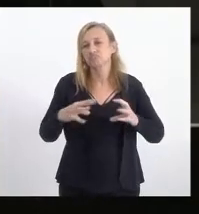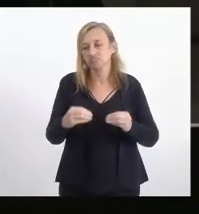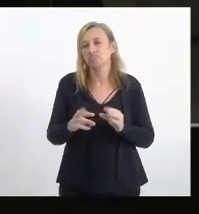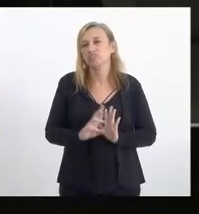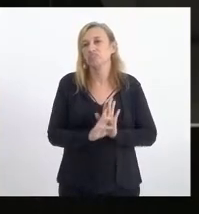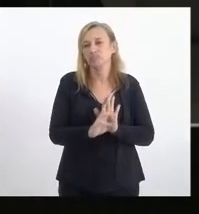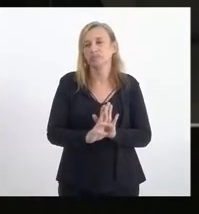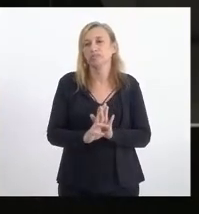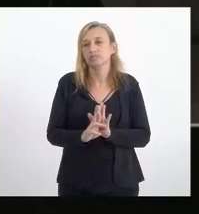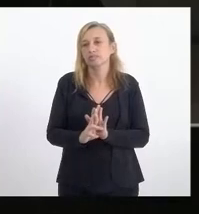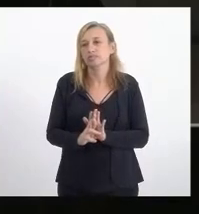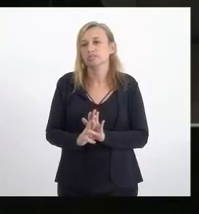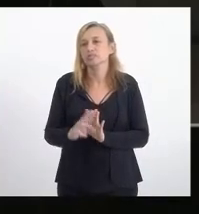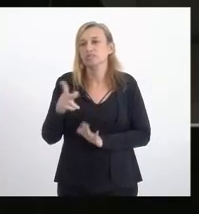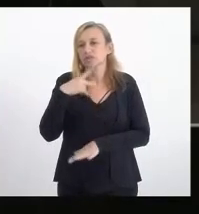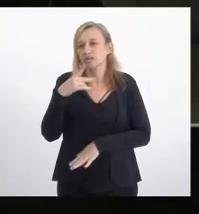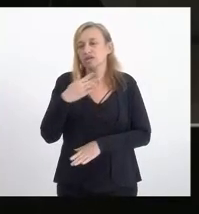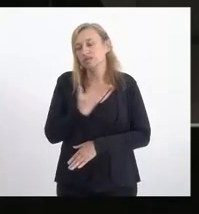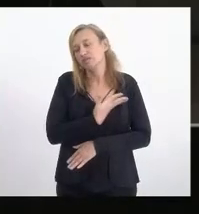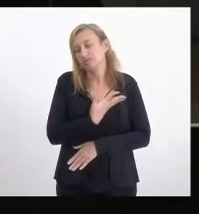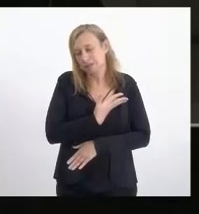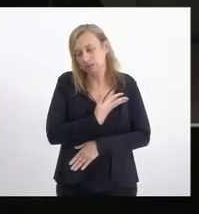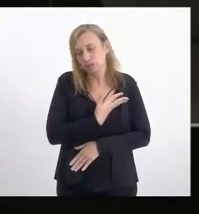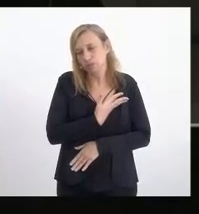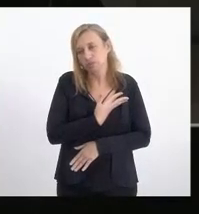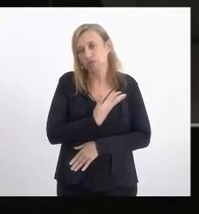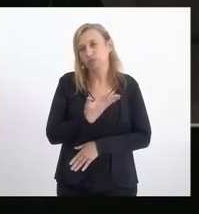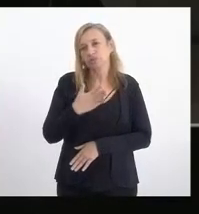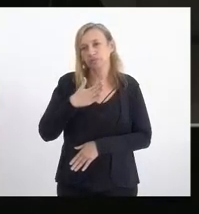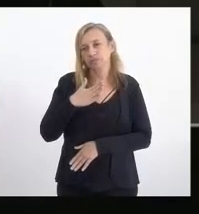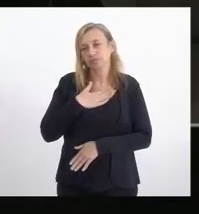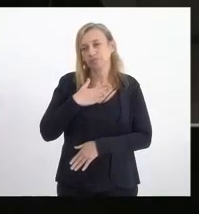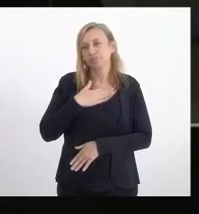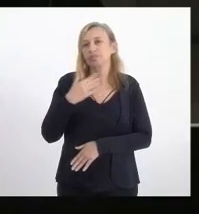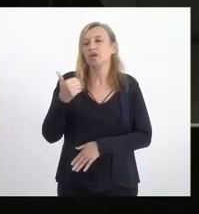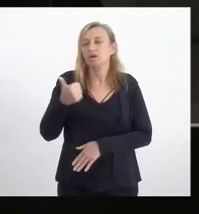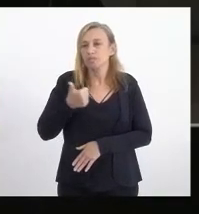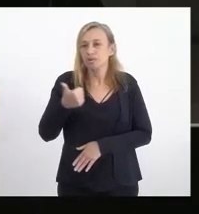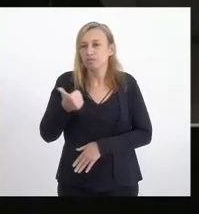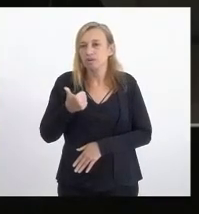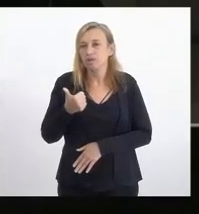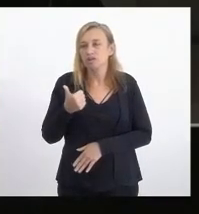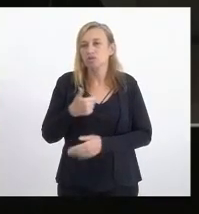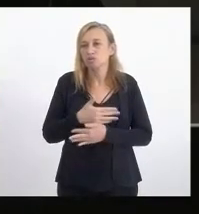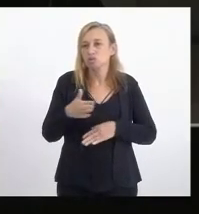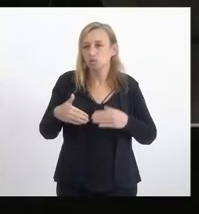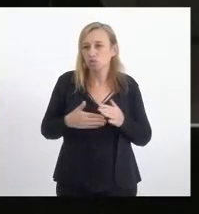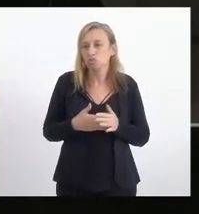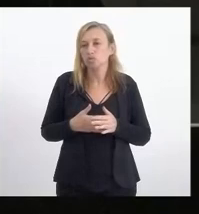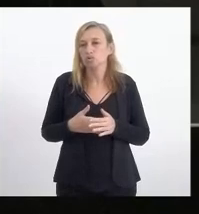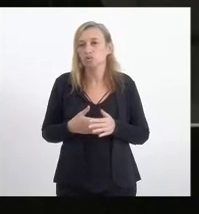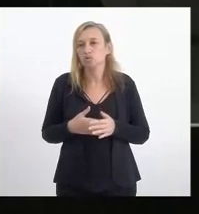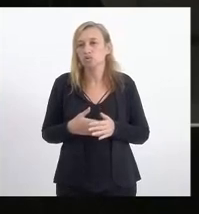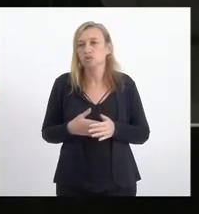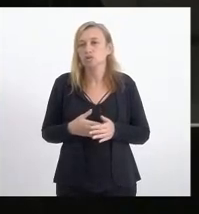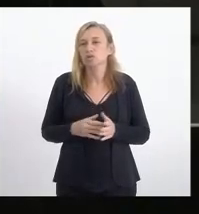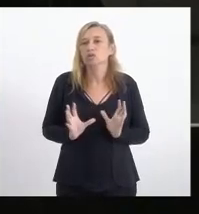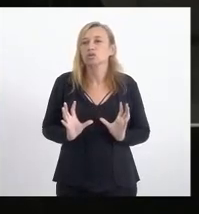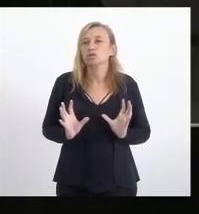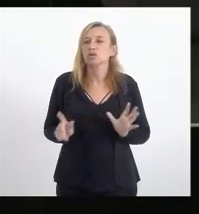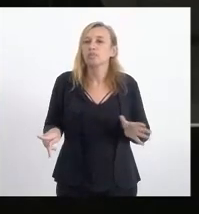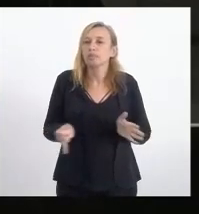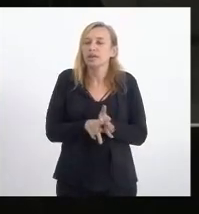super representada na fala dos meus colegas primeiro porque a maioria que me antecedeu são das